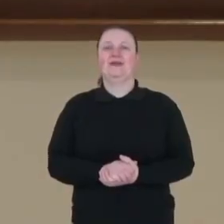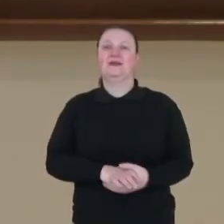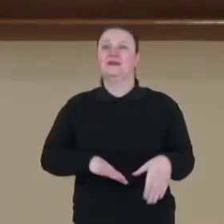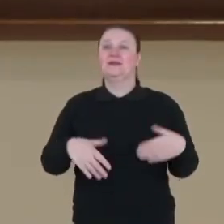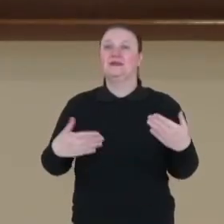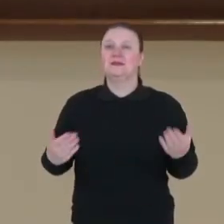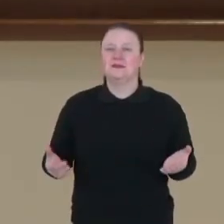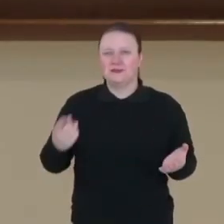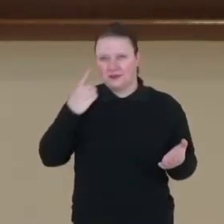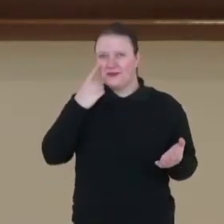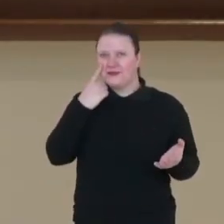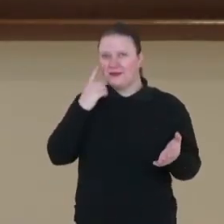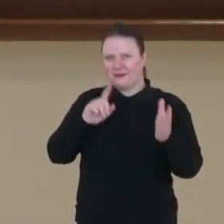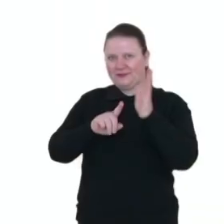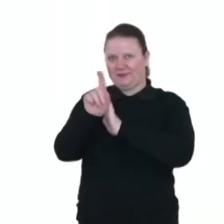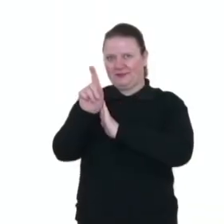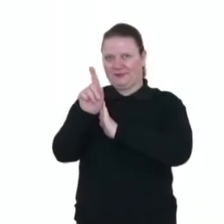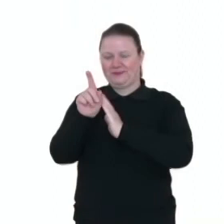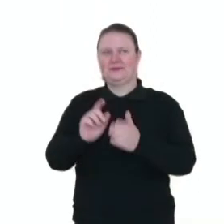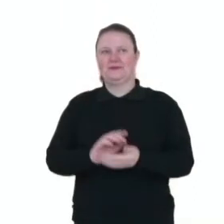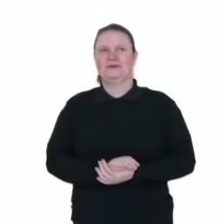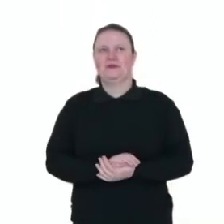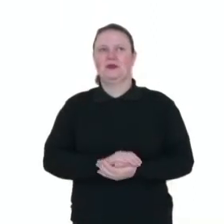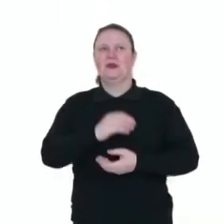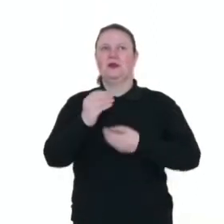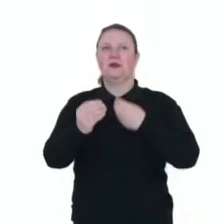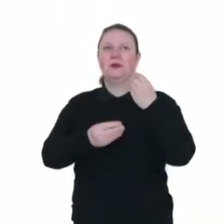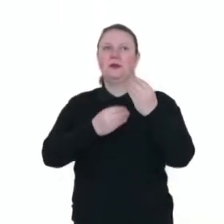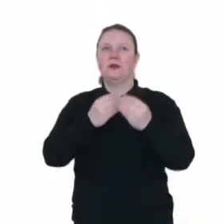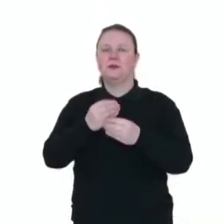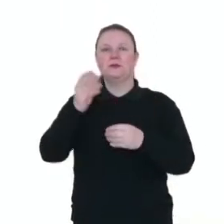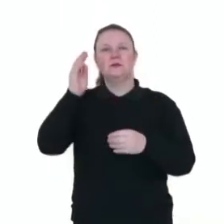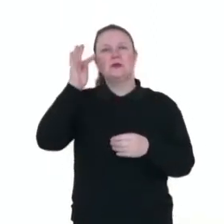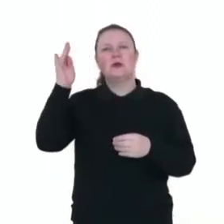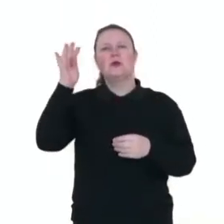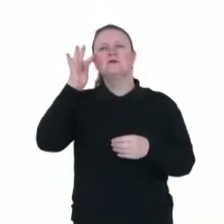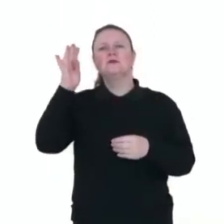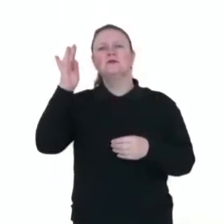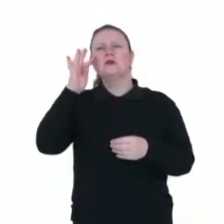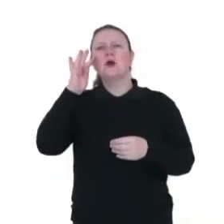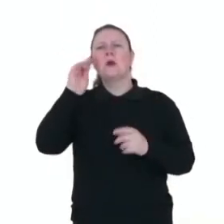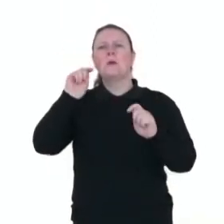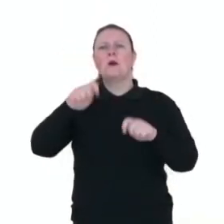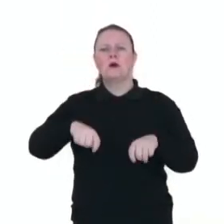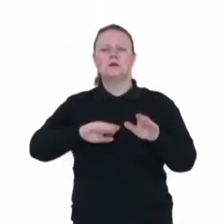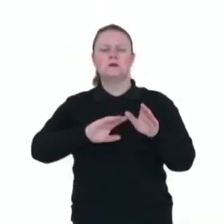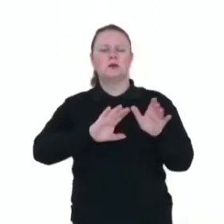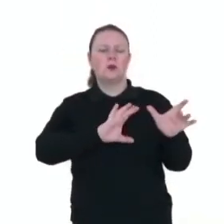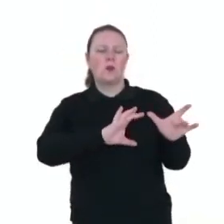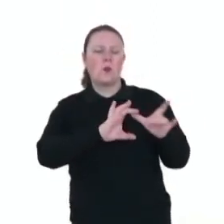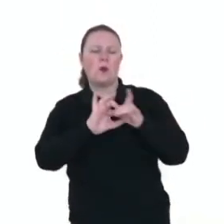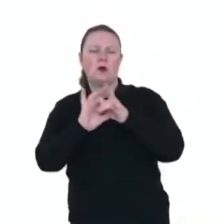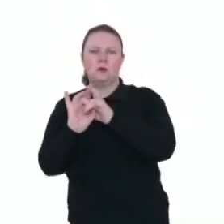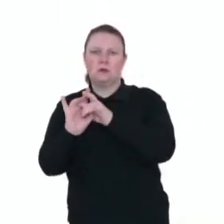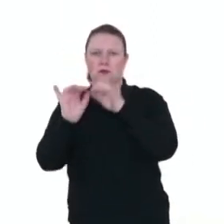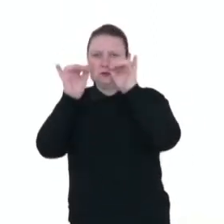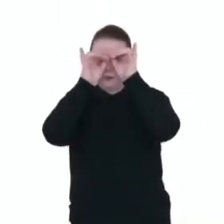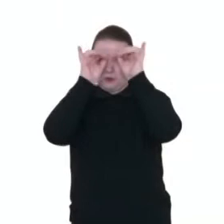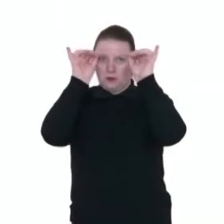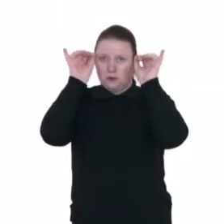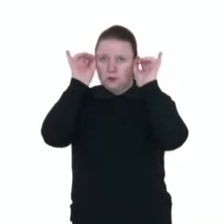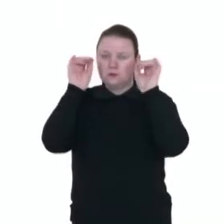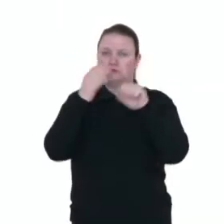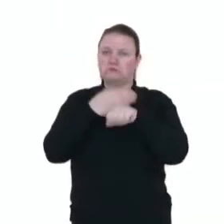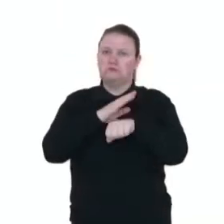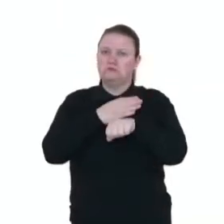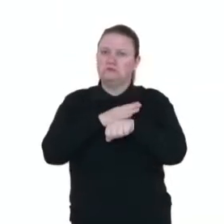Então, vamos dar uma olhada nessa pergunta? Como a teoria darwinista pode ser definida no contexto do imperialismo